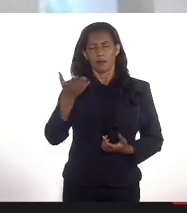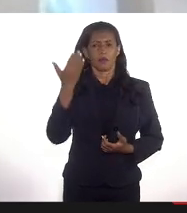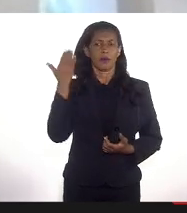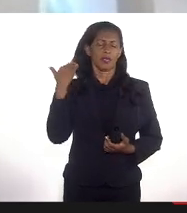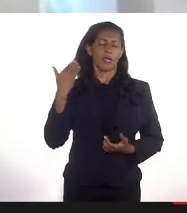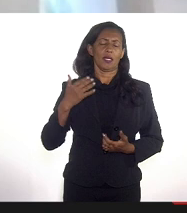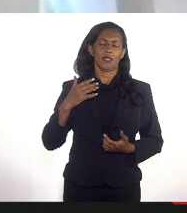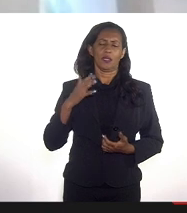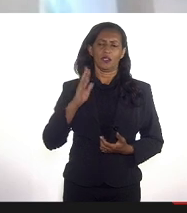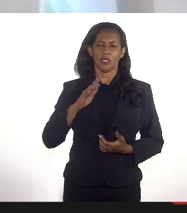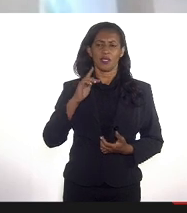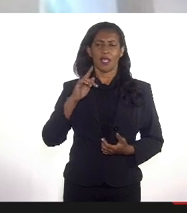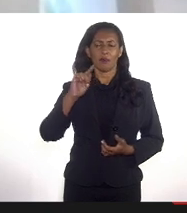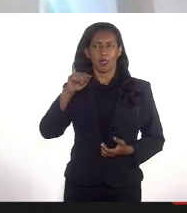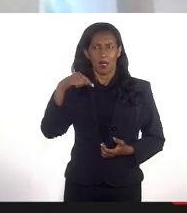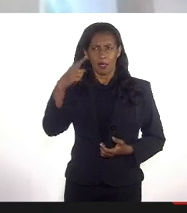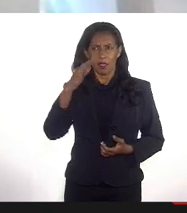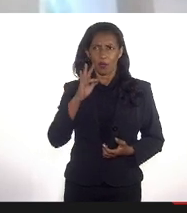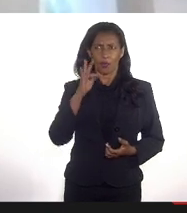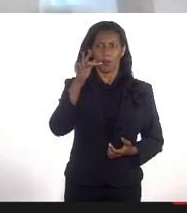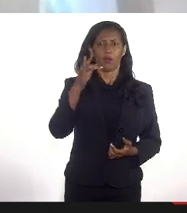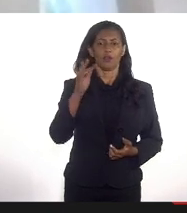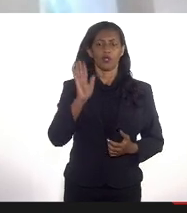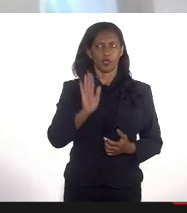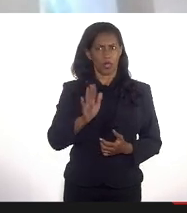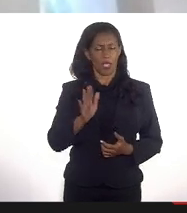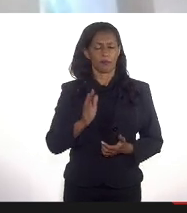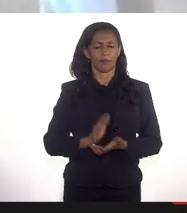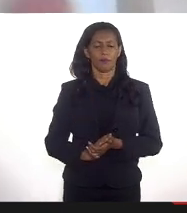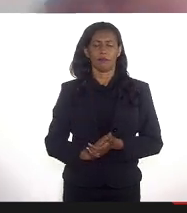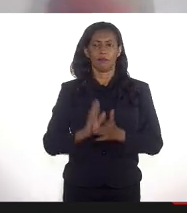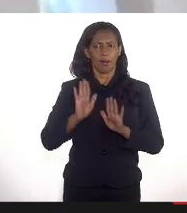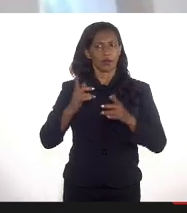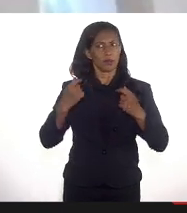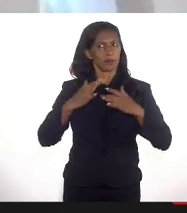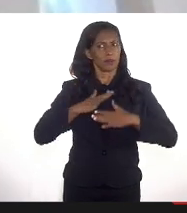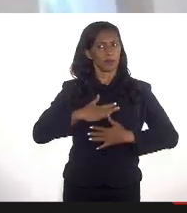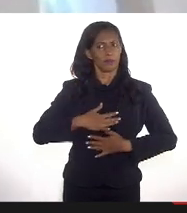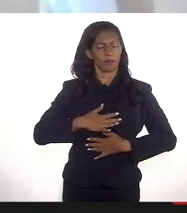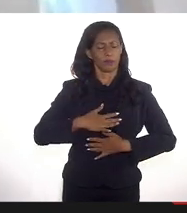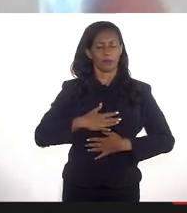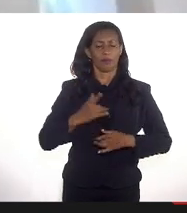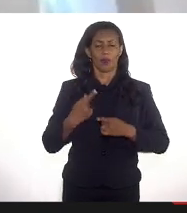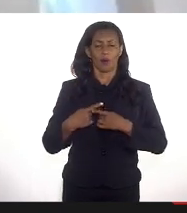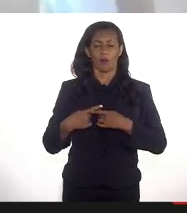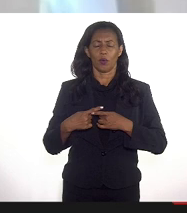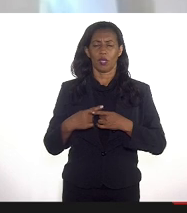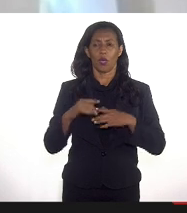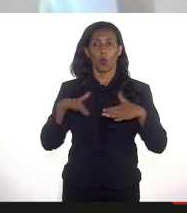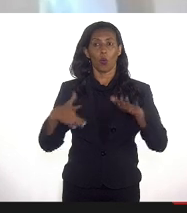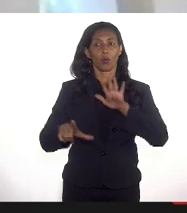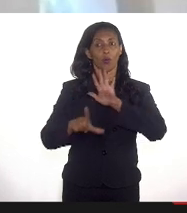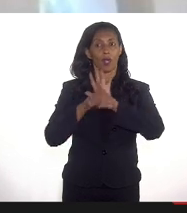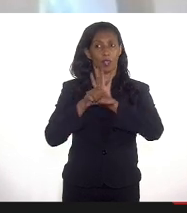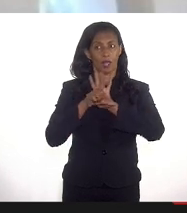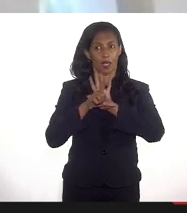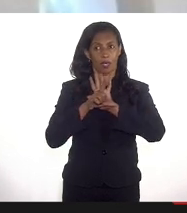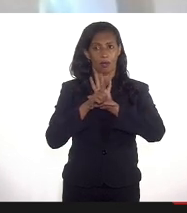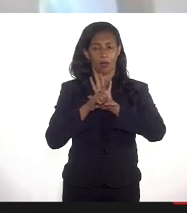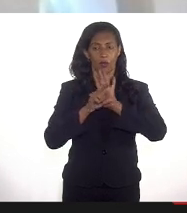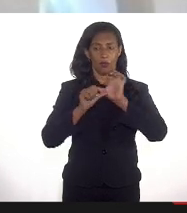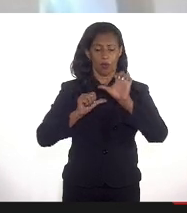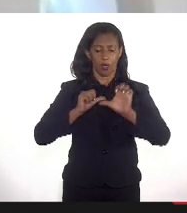vai ser feito já na semana que vem. Mas a gente precisa passar a tranquilidade que, a partir do momento que a lei foi alterada pela